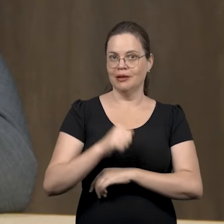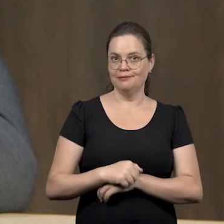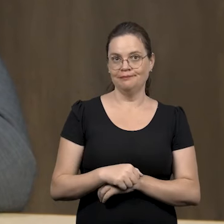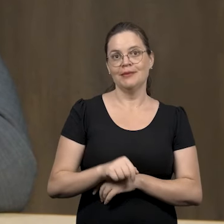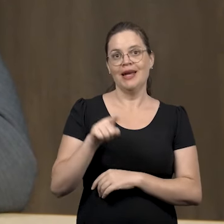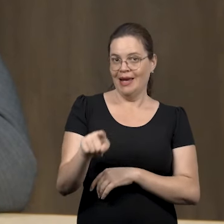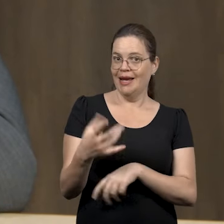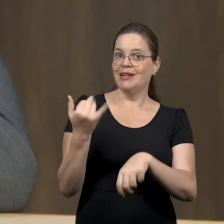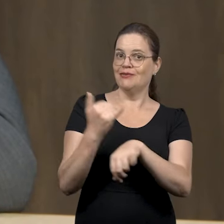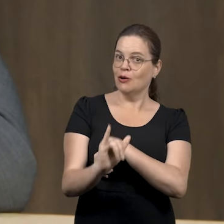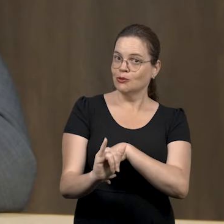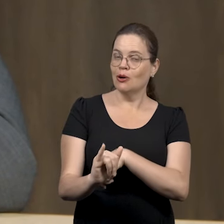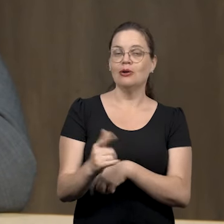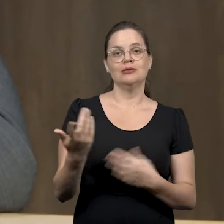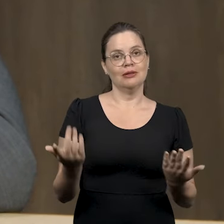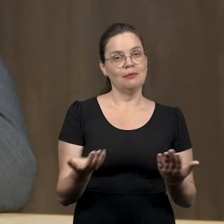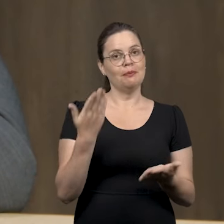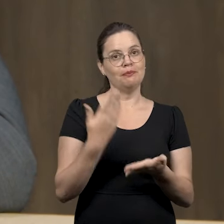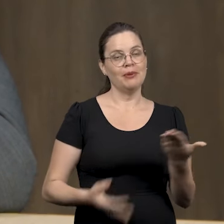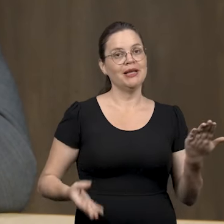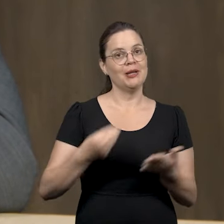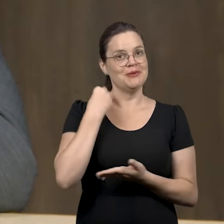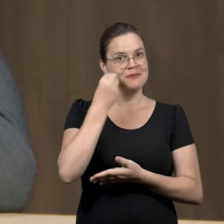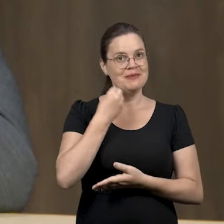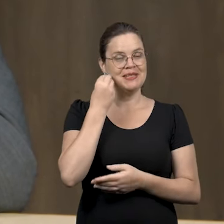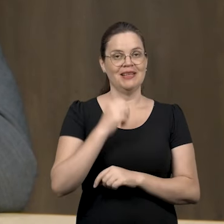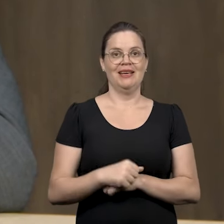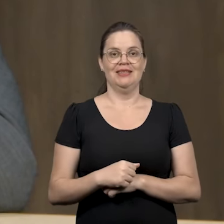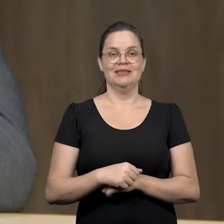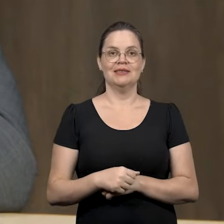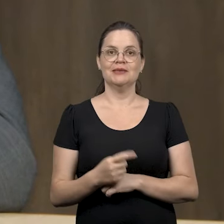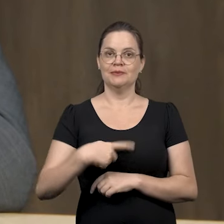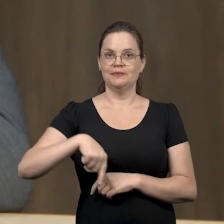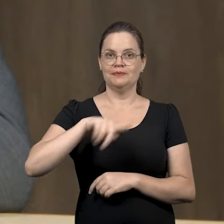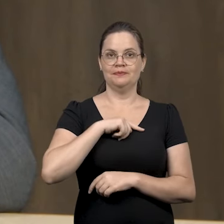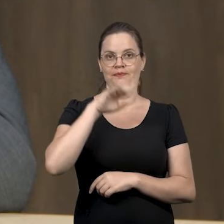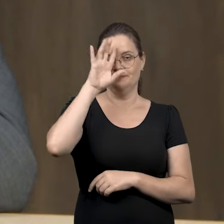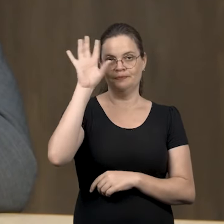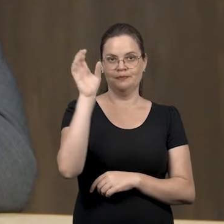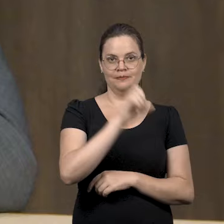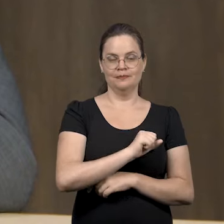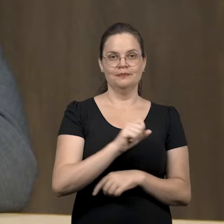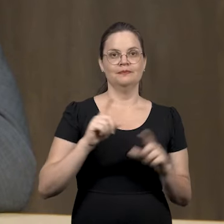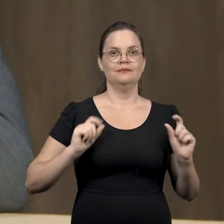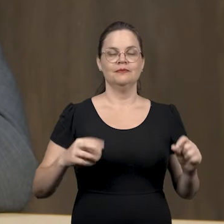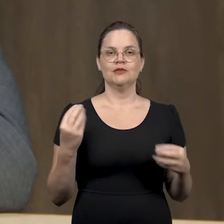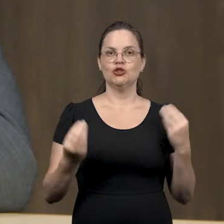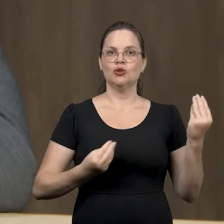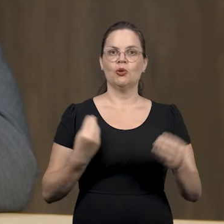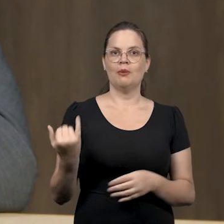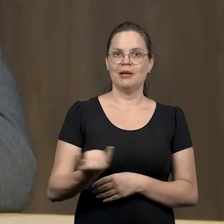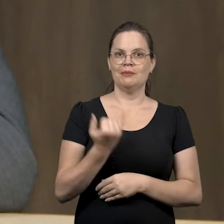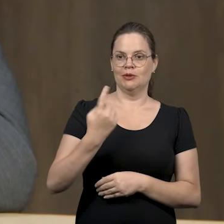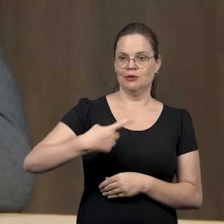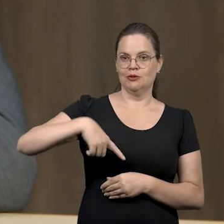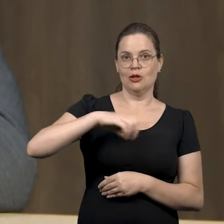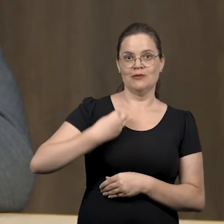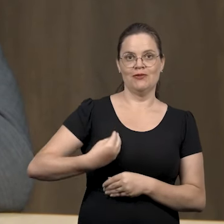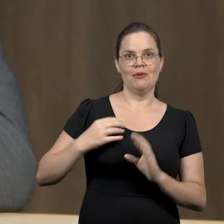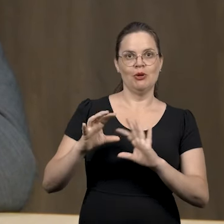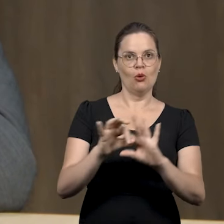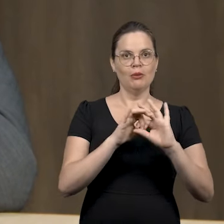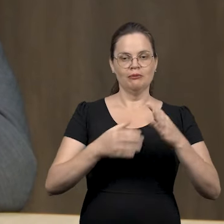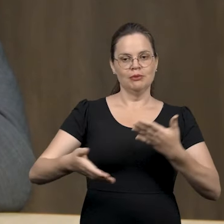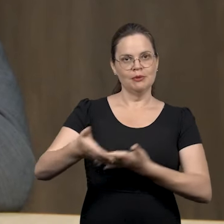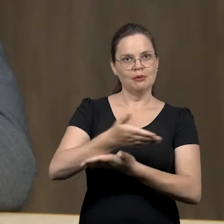experiências, que era ver um Jesus que havia ressuscitado. Com isso, nós aprendemos sobre a importância de estarmos